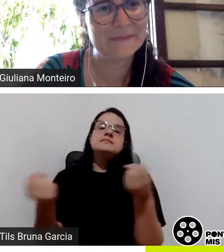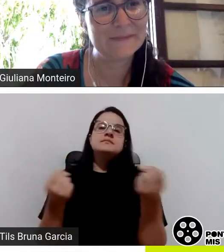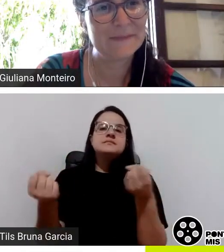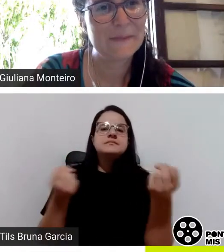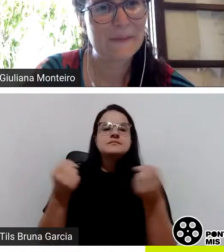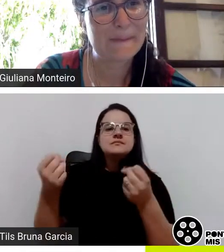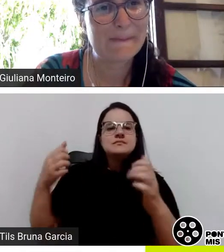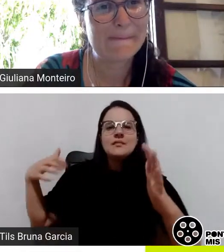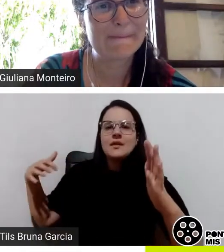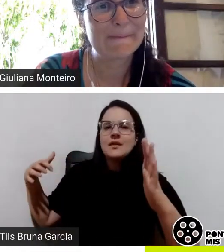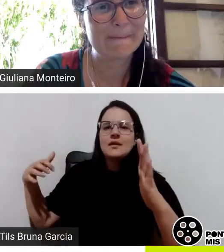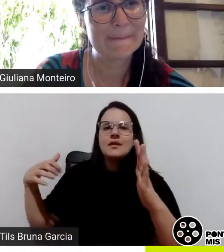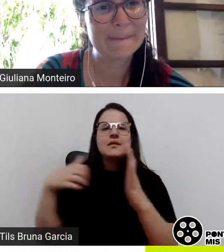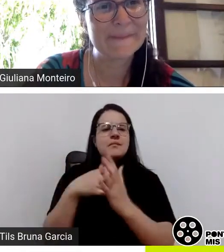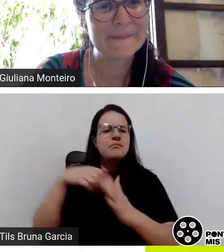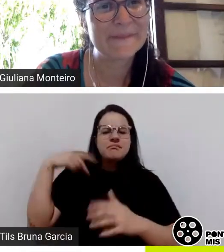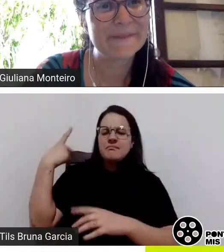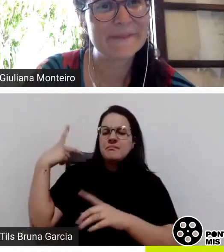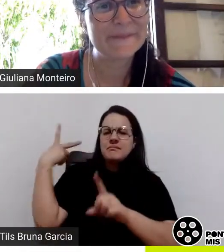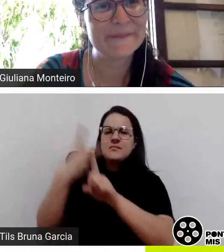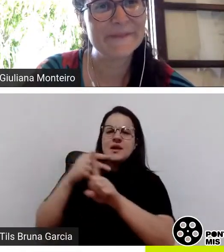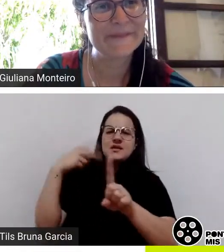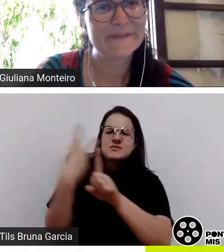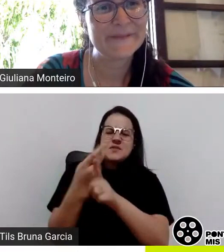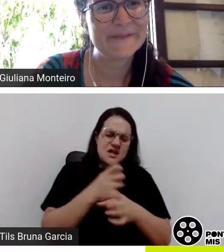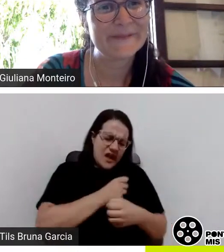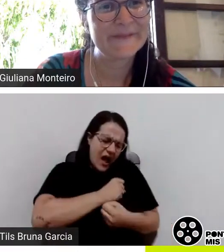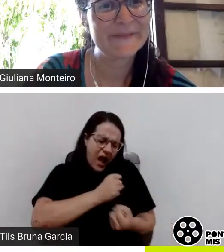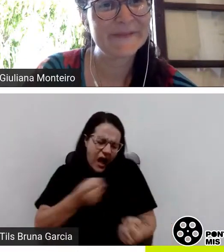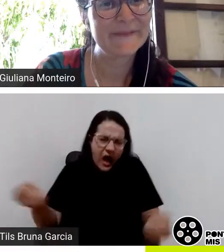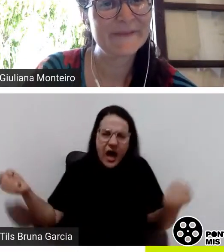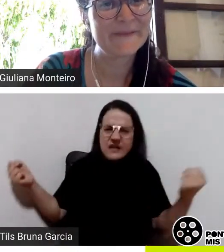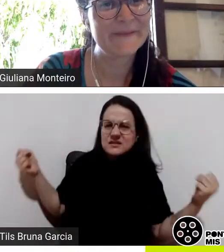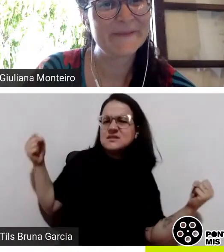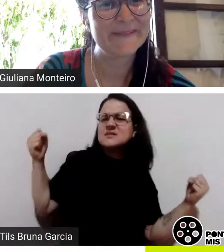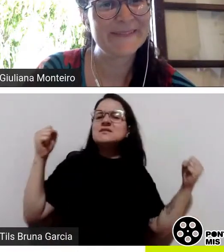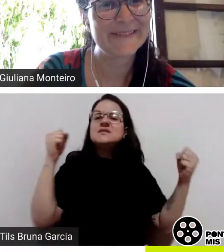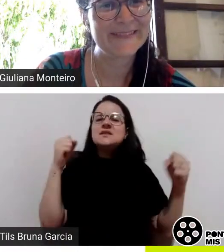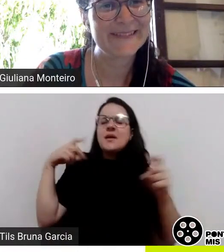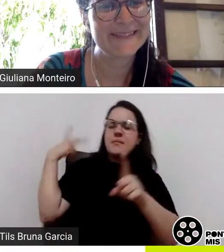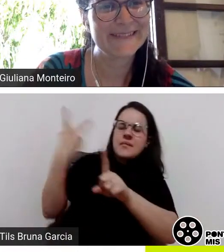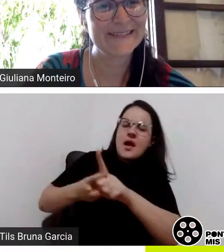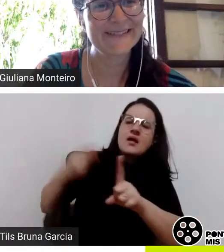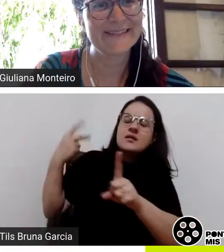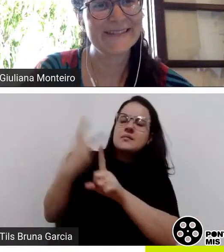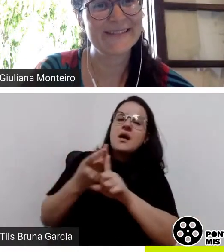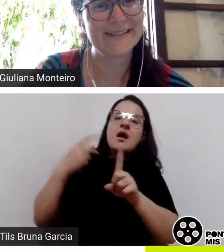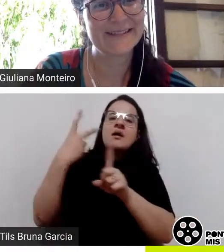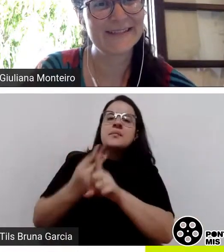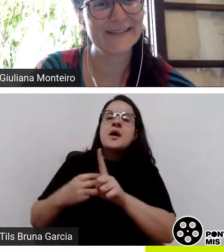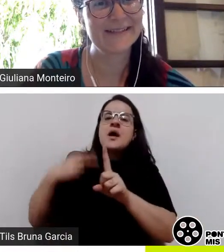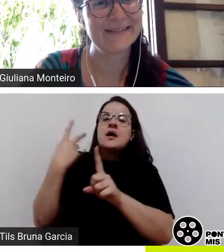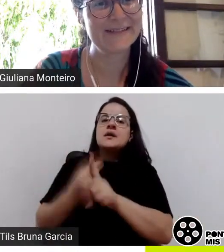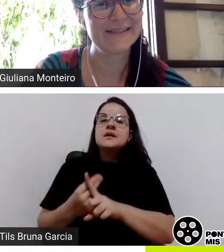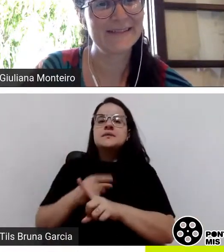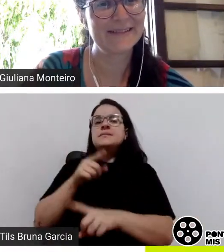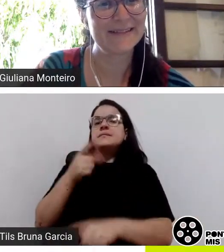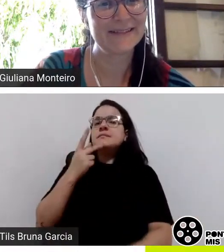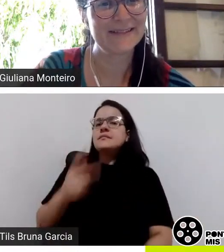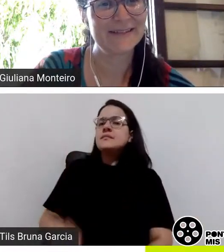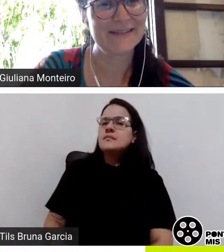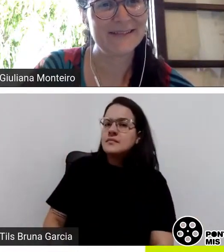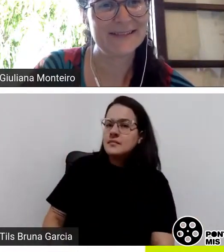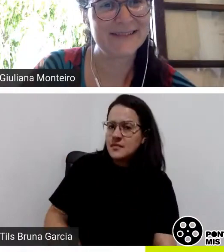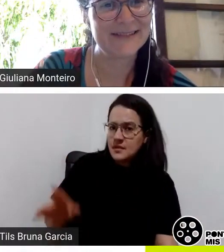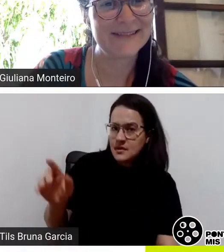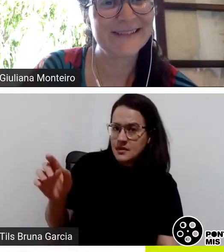bate nela, você tem que bater mesmo, e rasga o vestido dela, e blá, blá, blá, blá, blá, blá. Aí o Wagner disse assim, ó, Posso bater